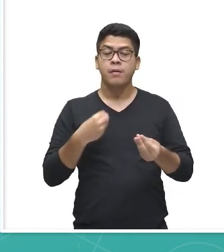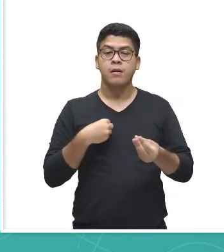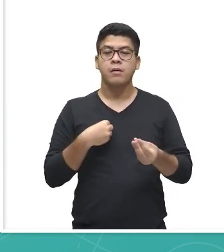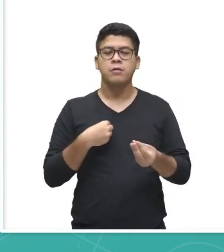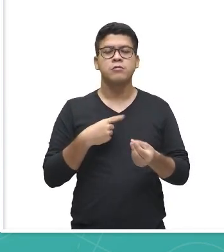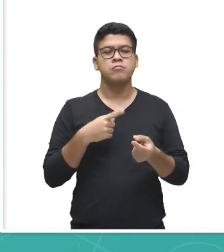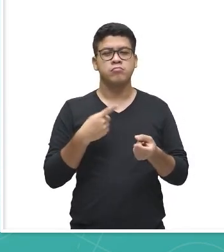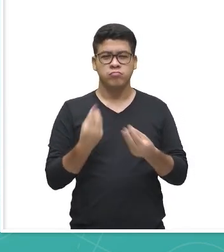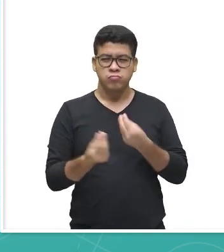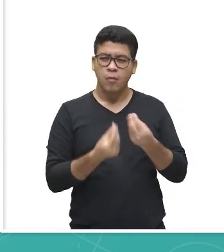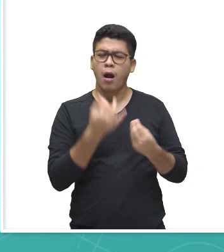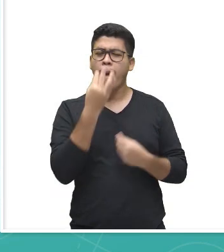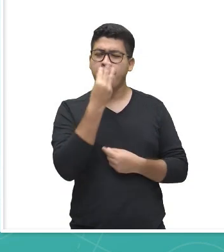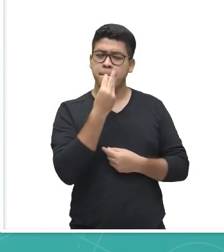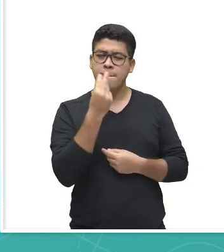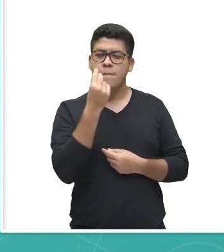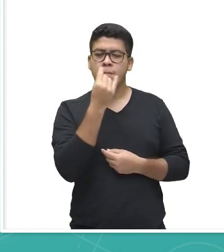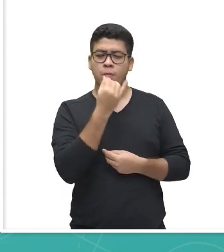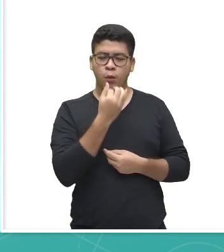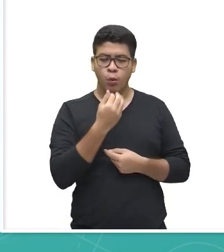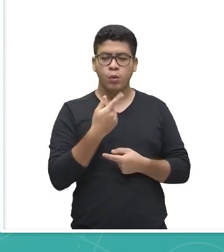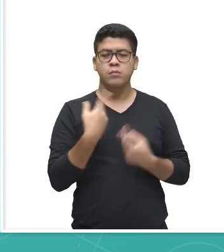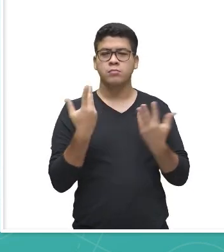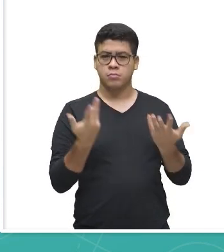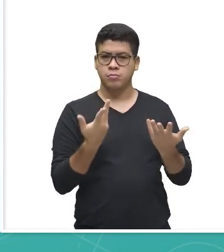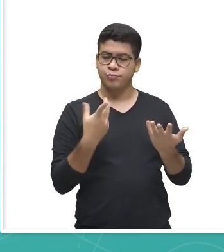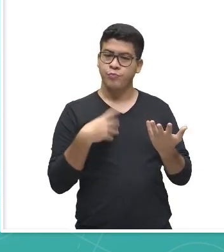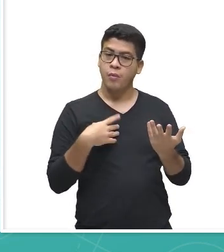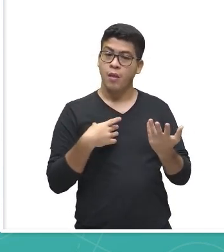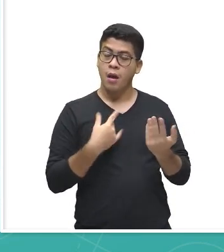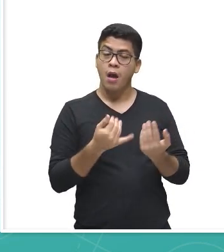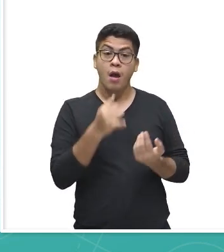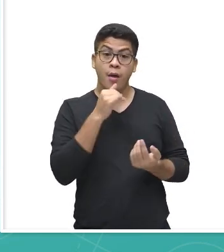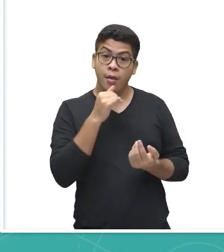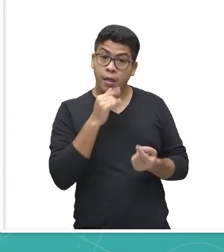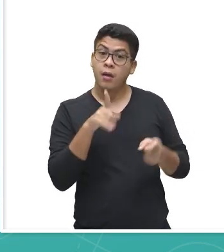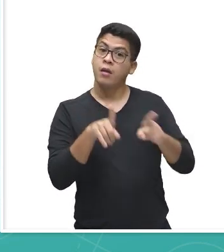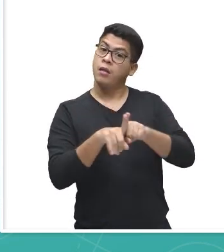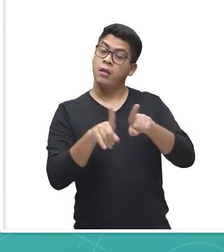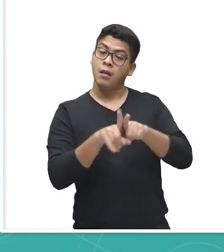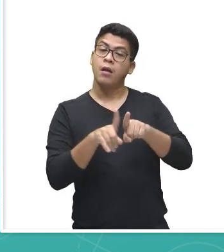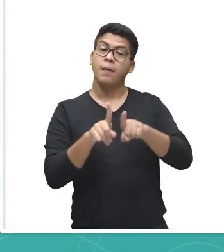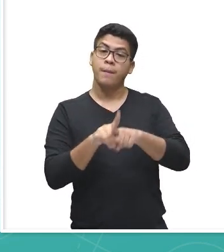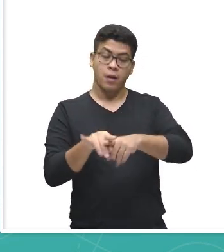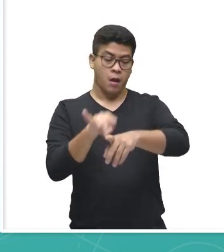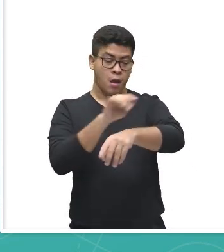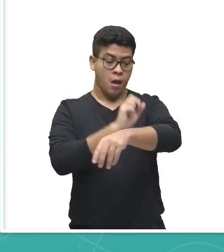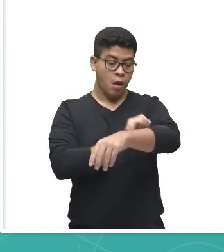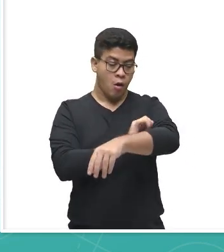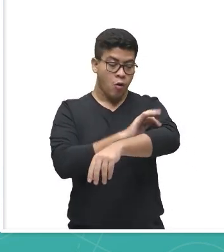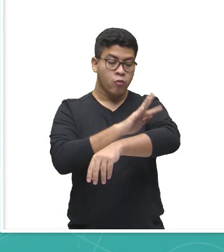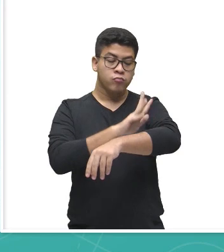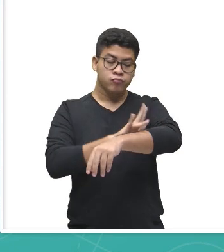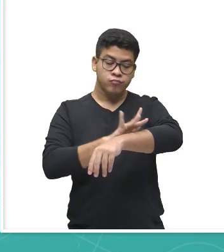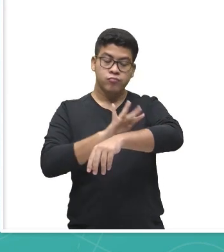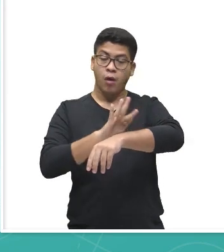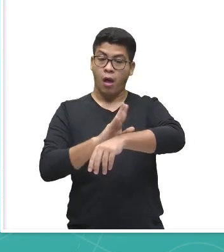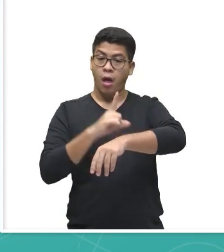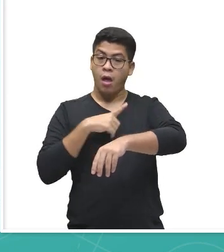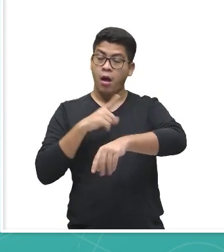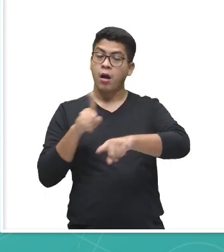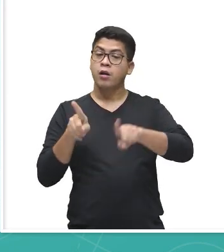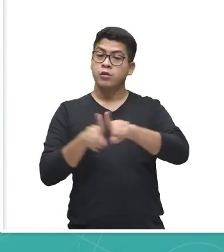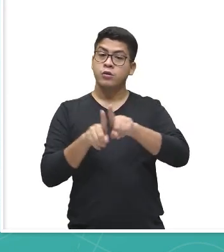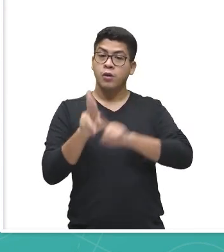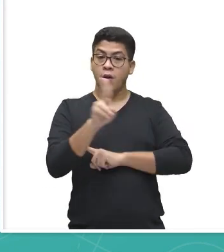vai sentir o sabor, né, o gosto, vamos dizer assim, dos alimentos, seja um sabor doce, amargo, azedo,